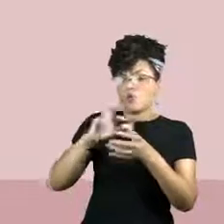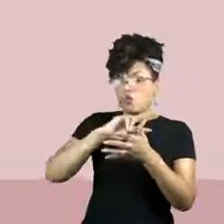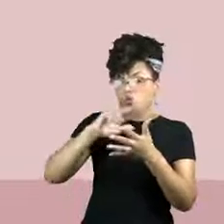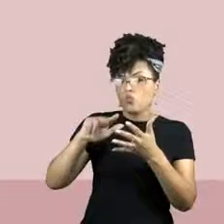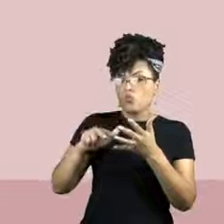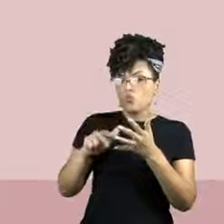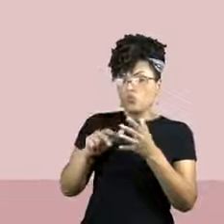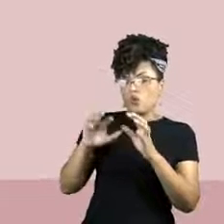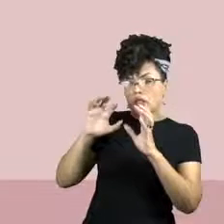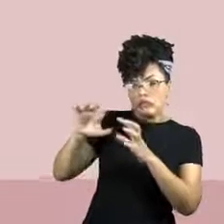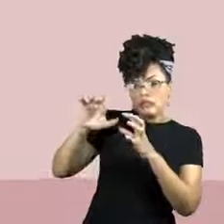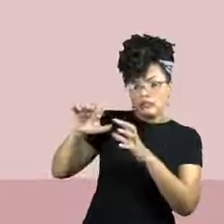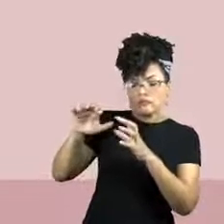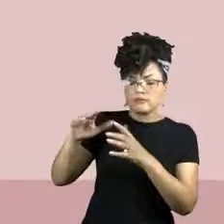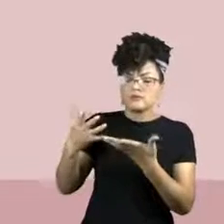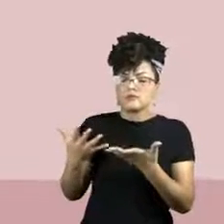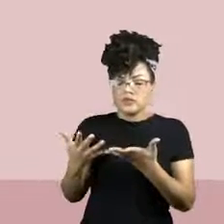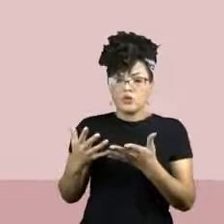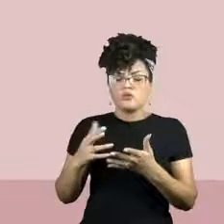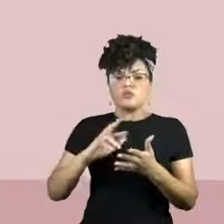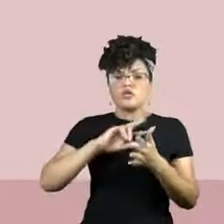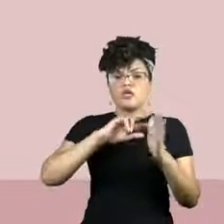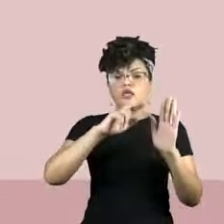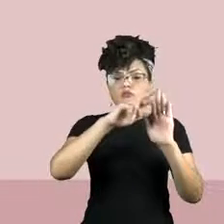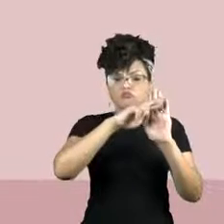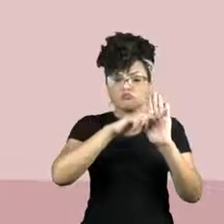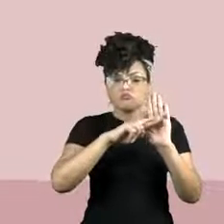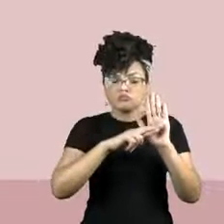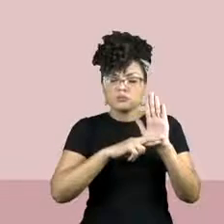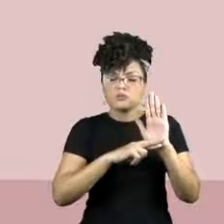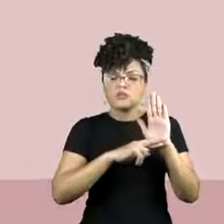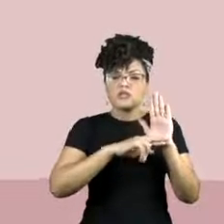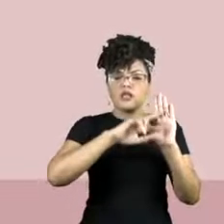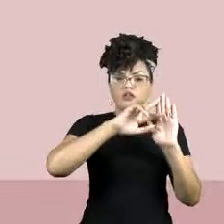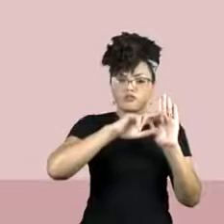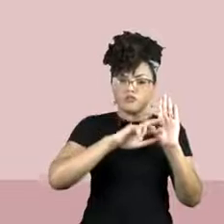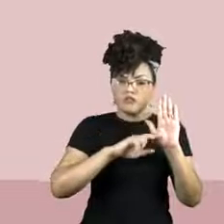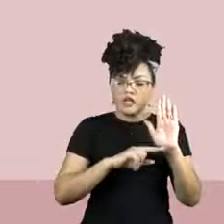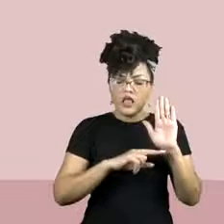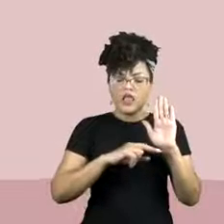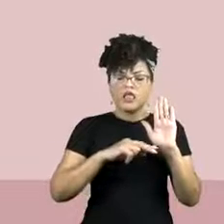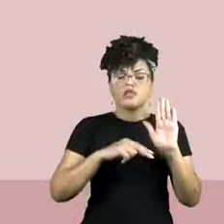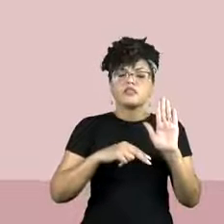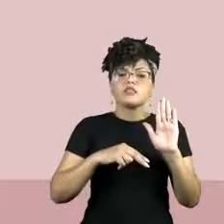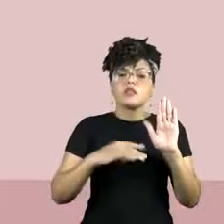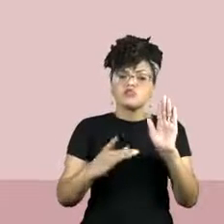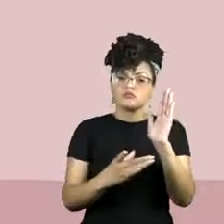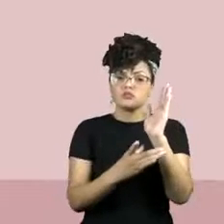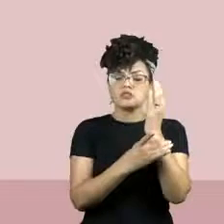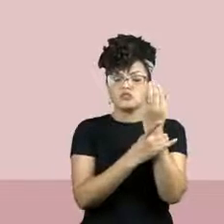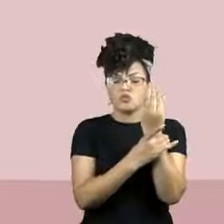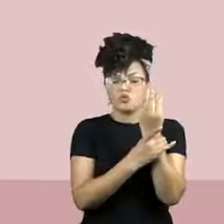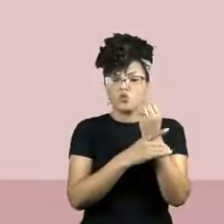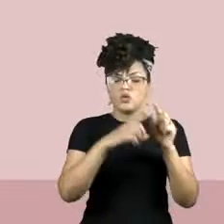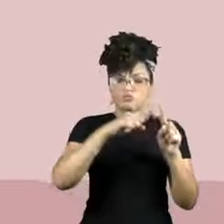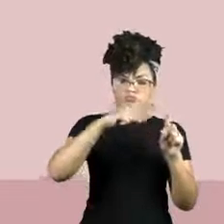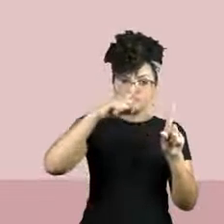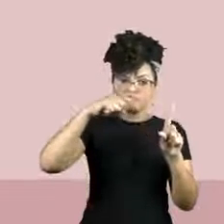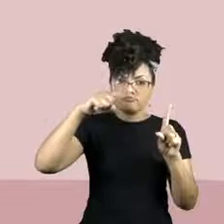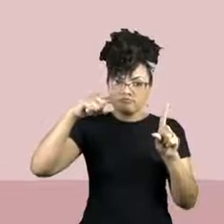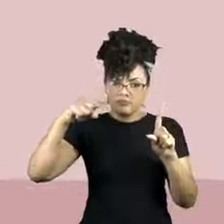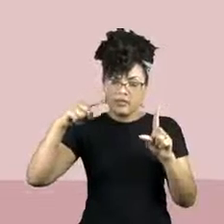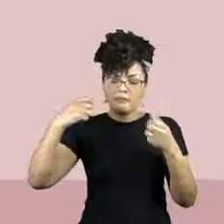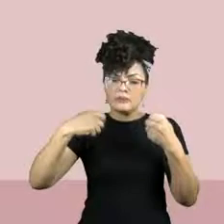alguns critérios. Né? Não sei se vai ficar muito visível aqui, mas a gente tem aqui níveis de segurança que tendem a levar